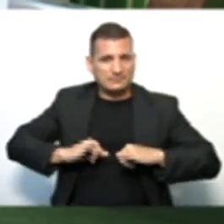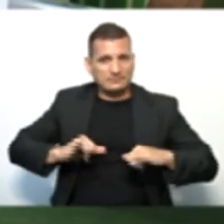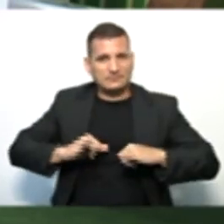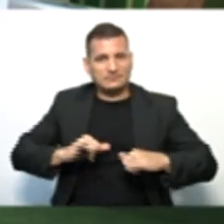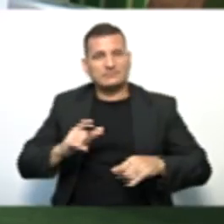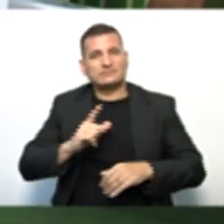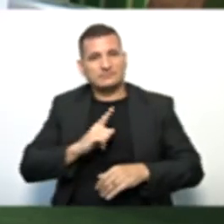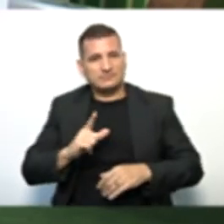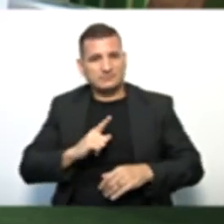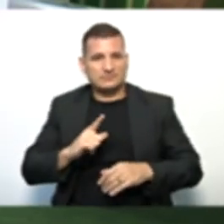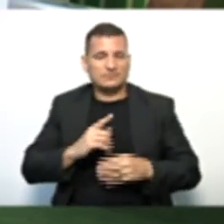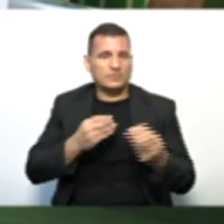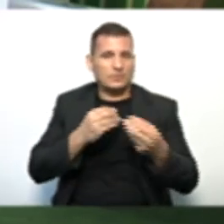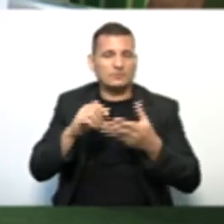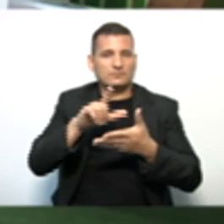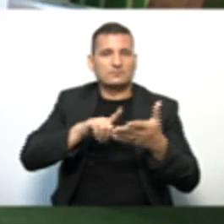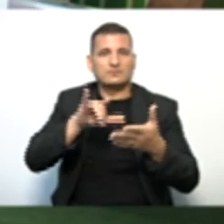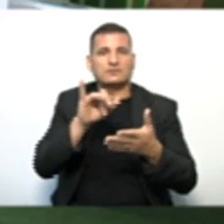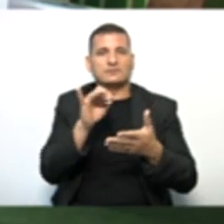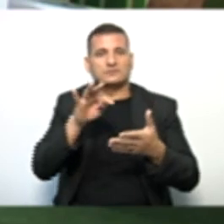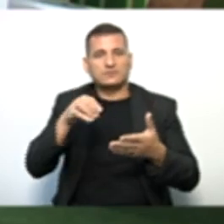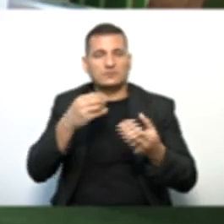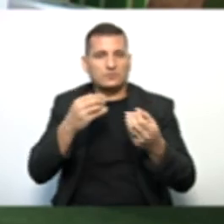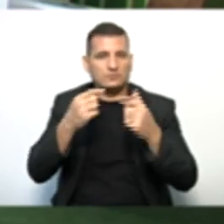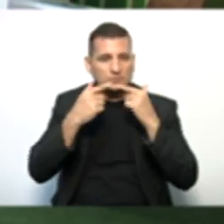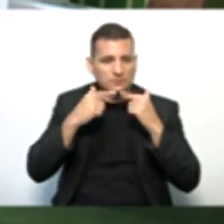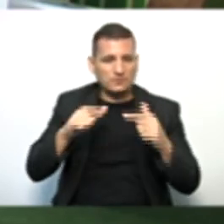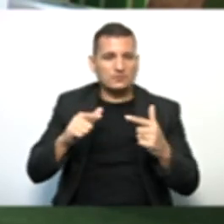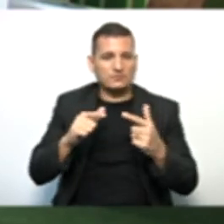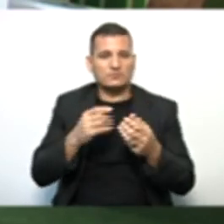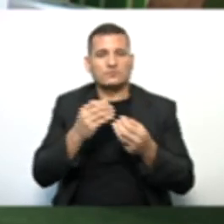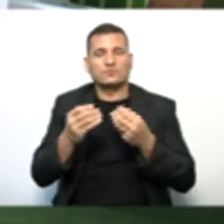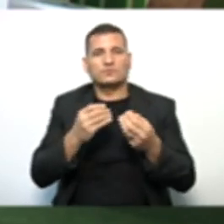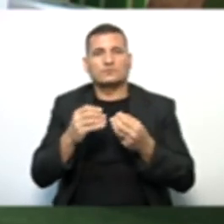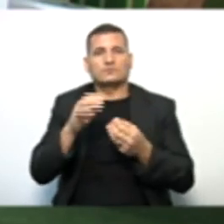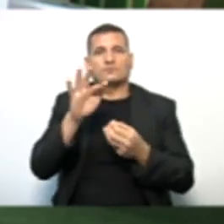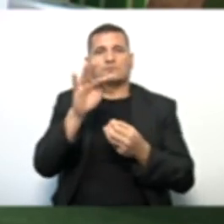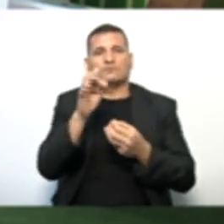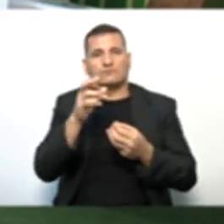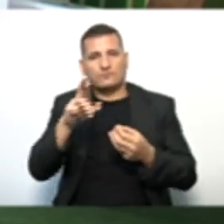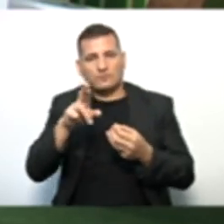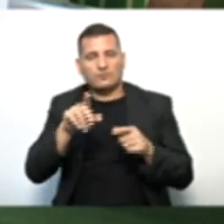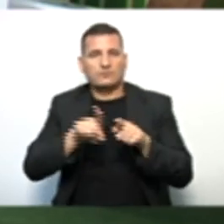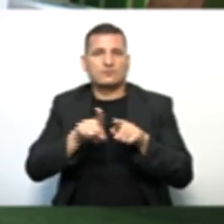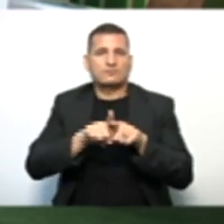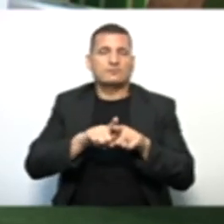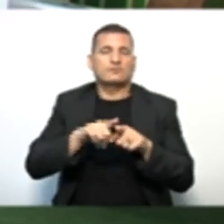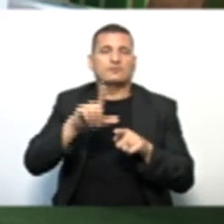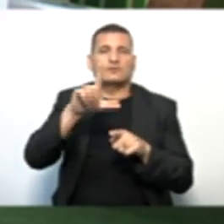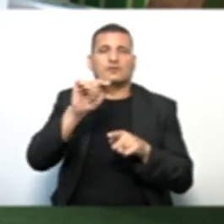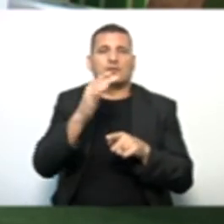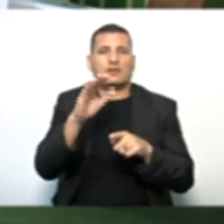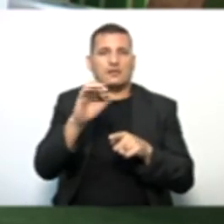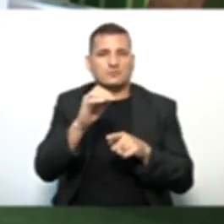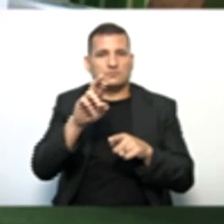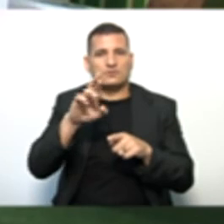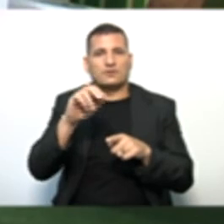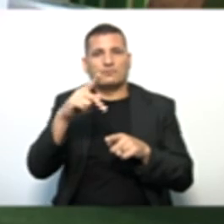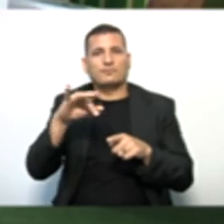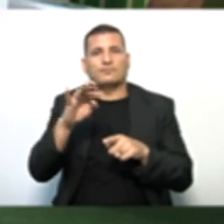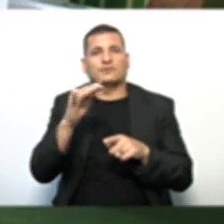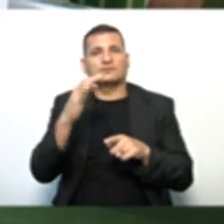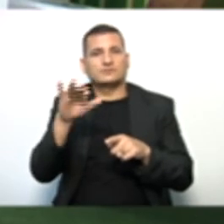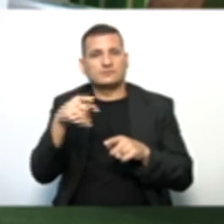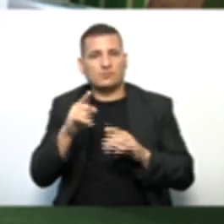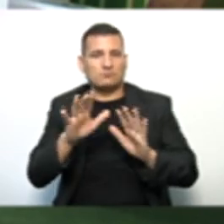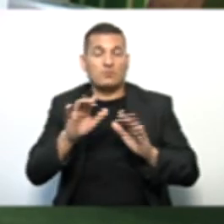com relação à lista, né, professor? A linguagem, a relação ao mesmo for, aos laços de repetição. Nada é tão fácil como o Python. O